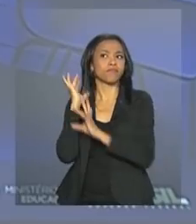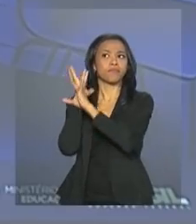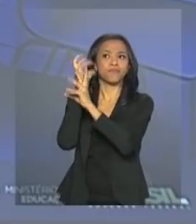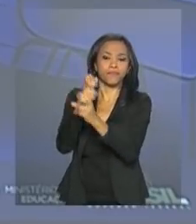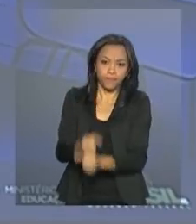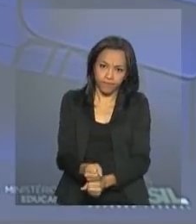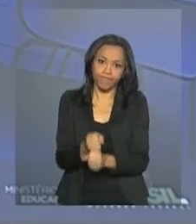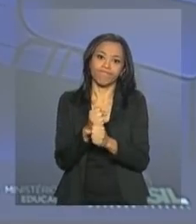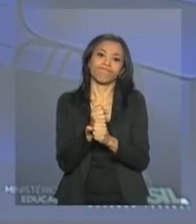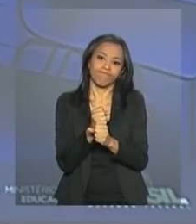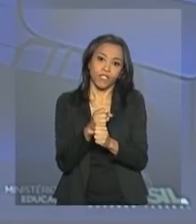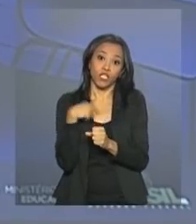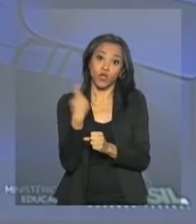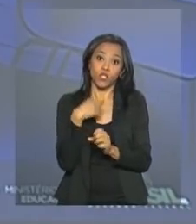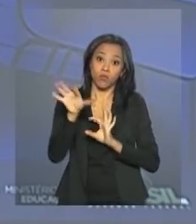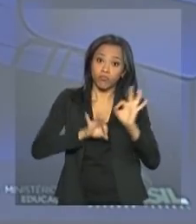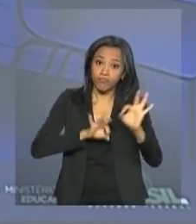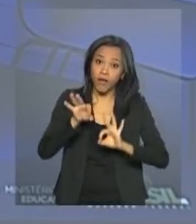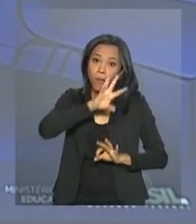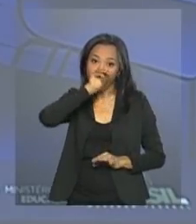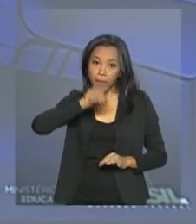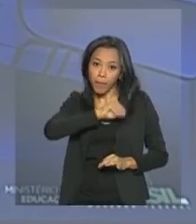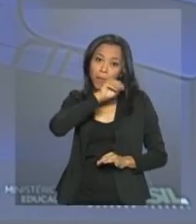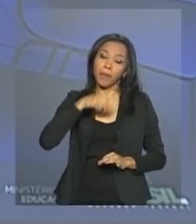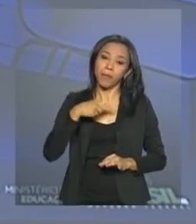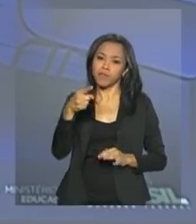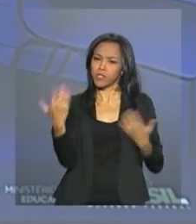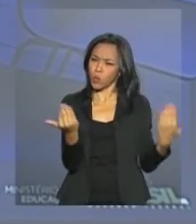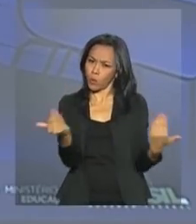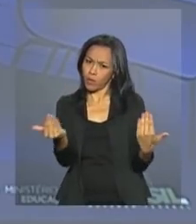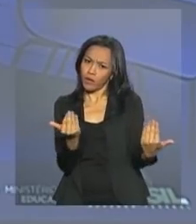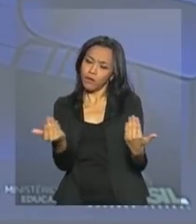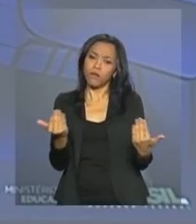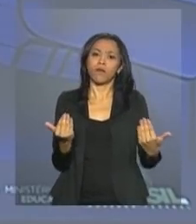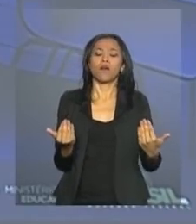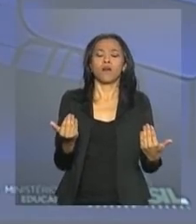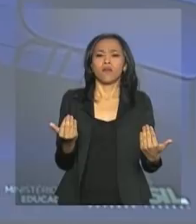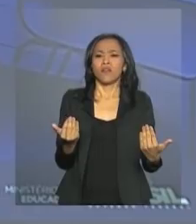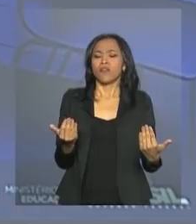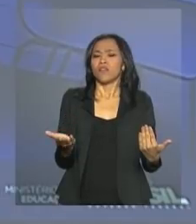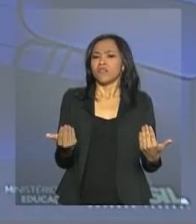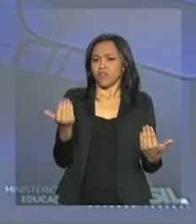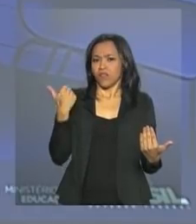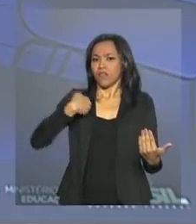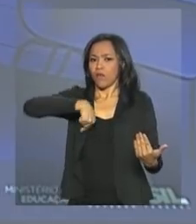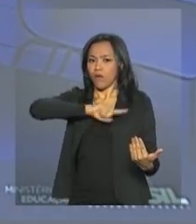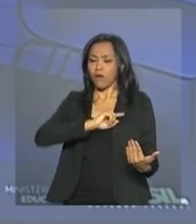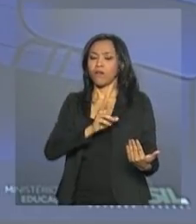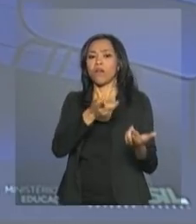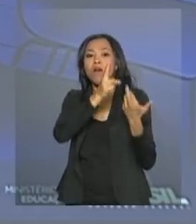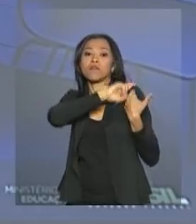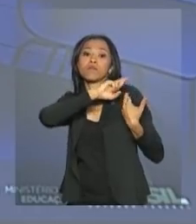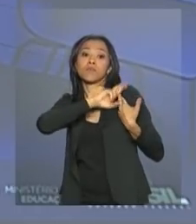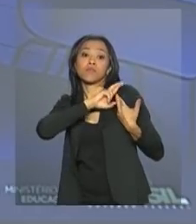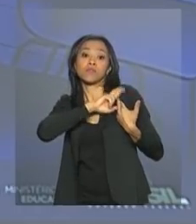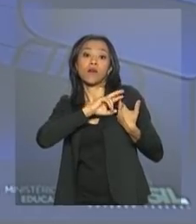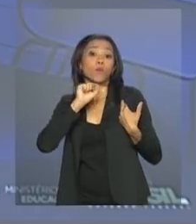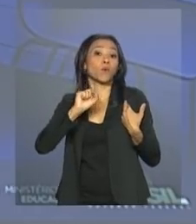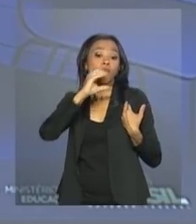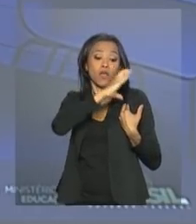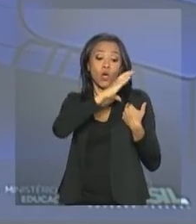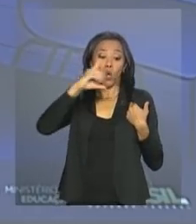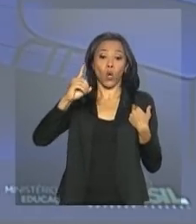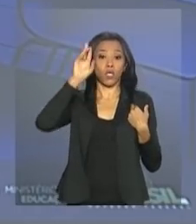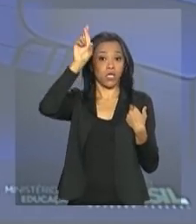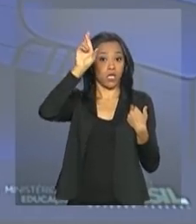do que nós estamos falando do ponto de vista comparativo desde o momento em que nós fomos responsáveis pela coordenação do